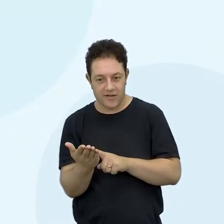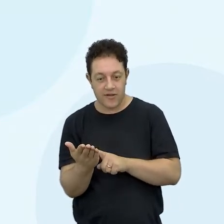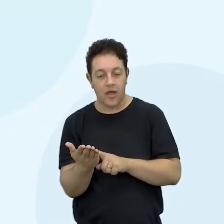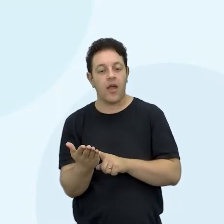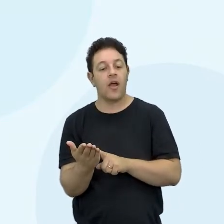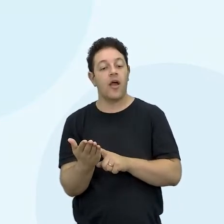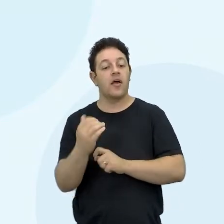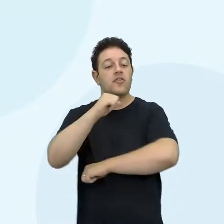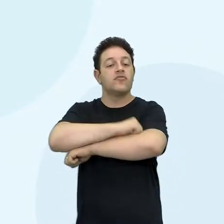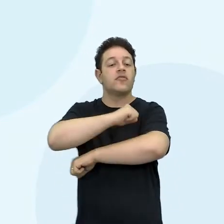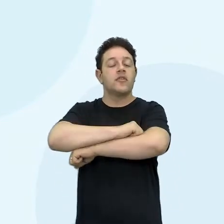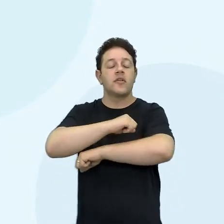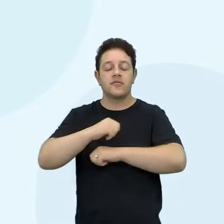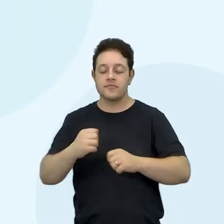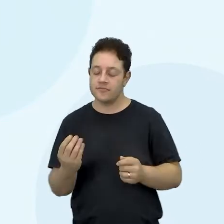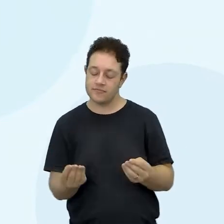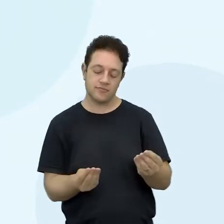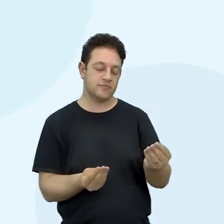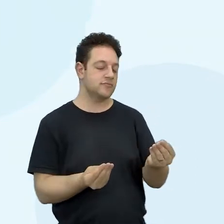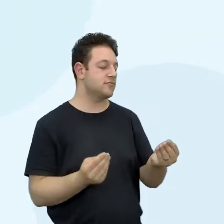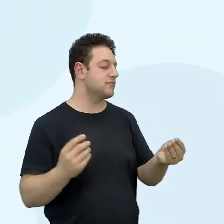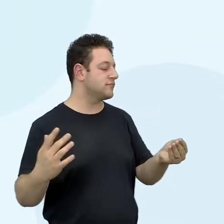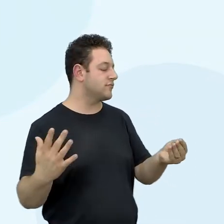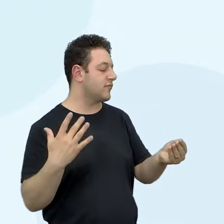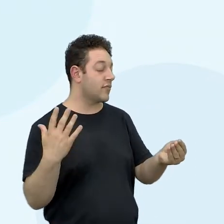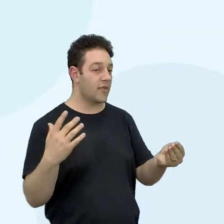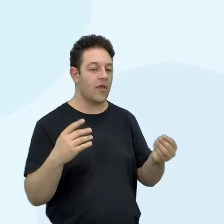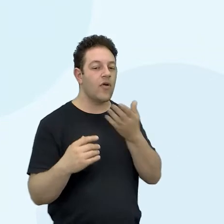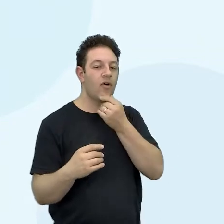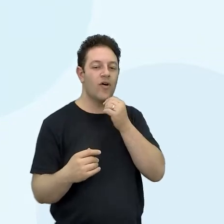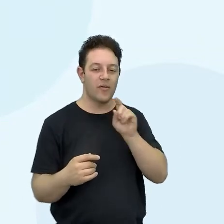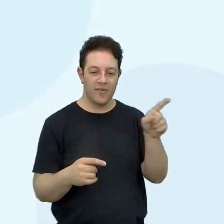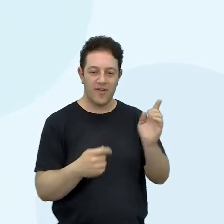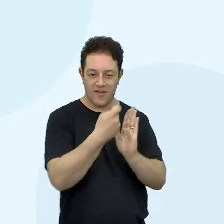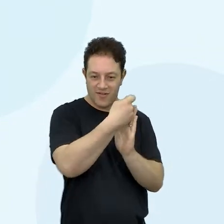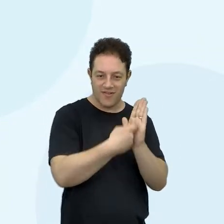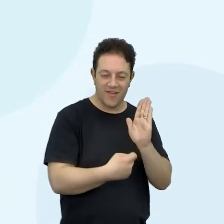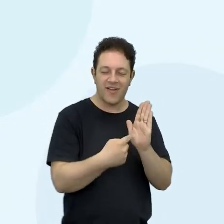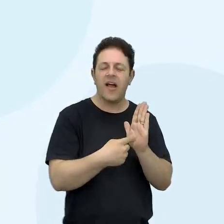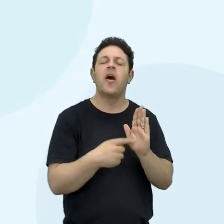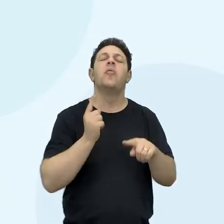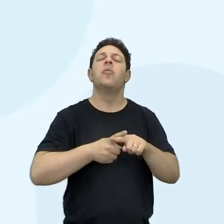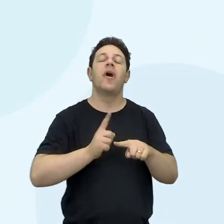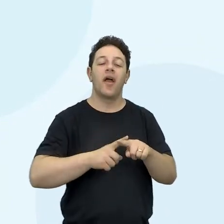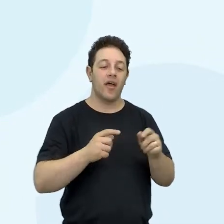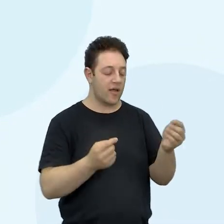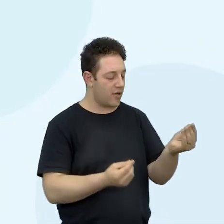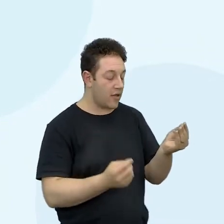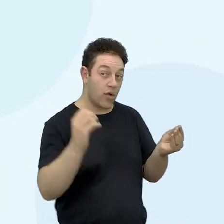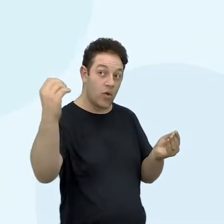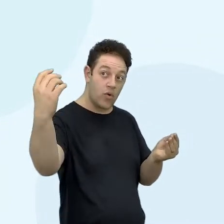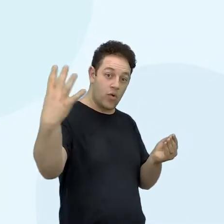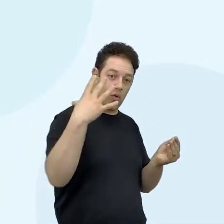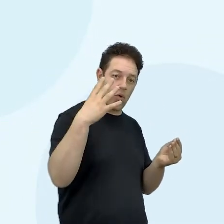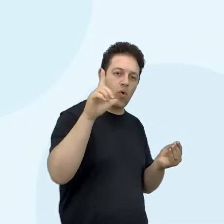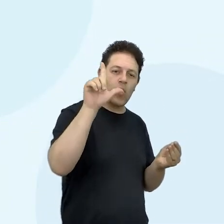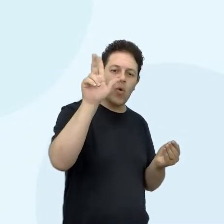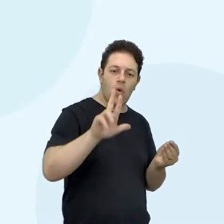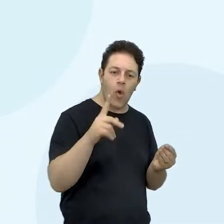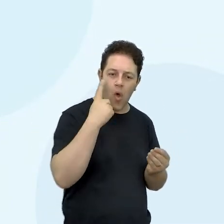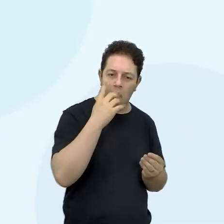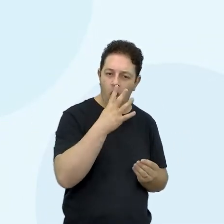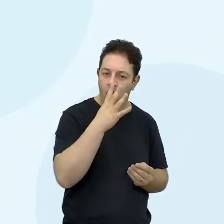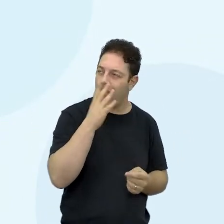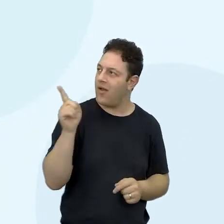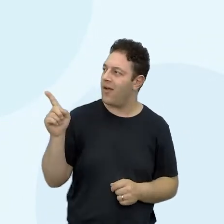à janela, de Johannes Vermeer. A gente pegou isso como exemplo porque é uma luz, que tem uma jogada de luz bacana aqui,